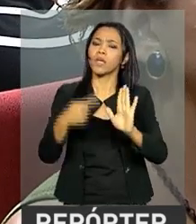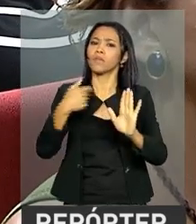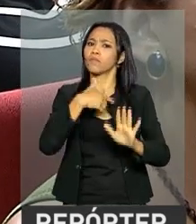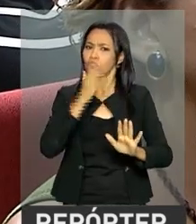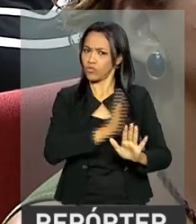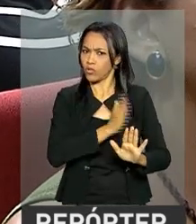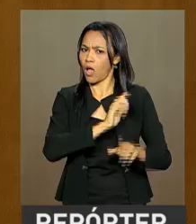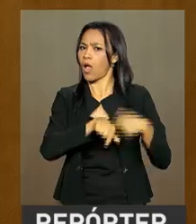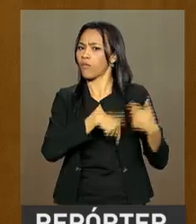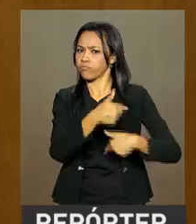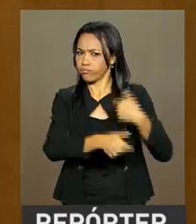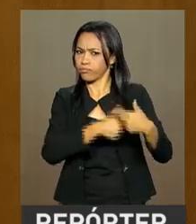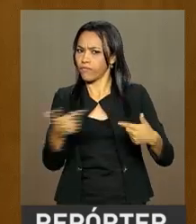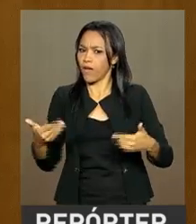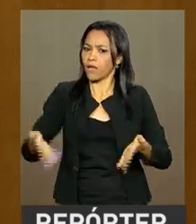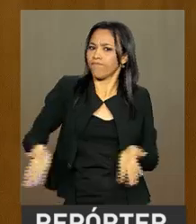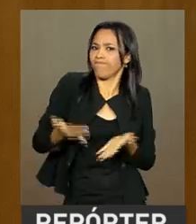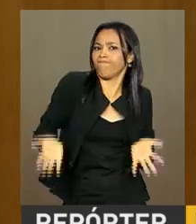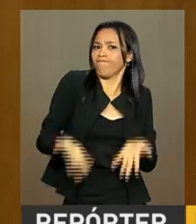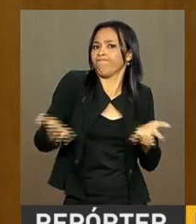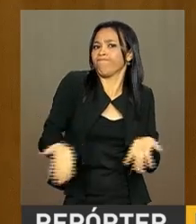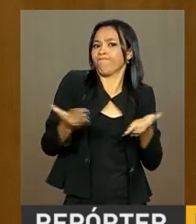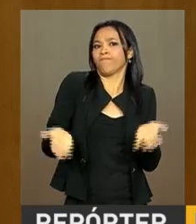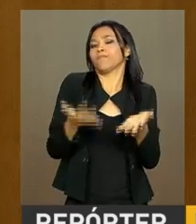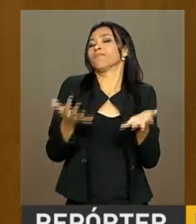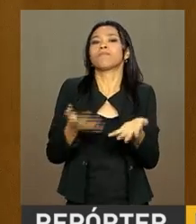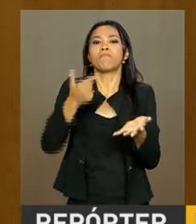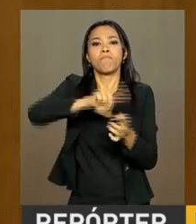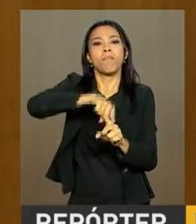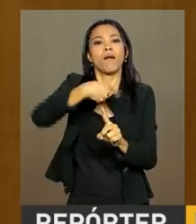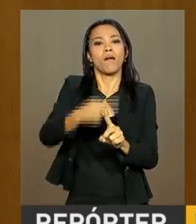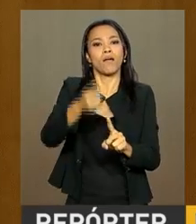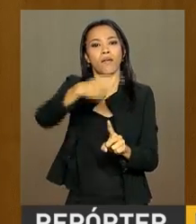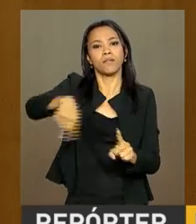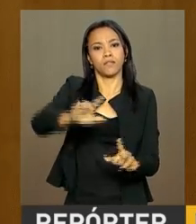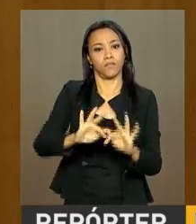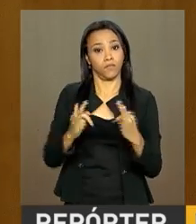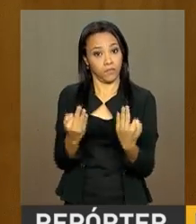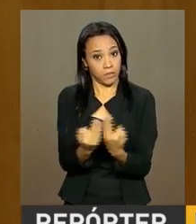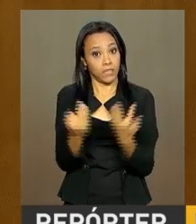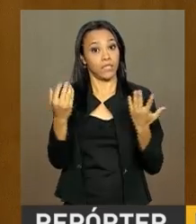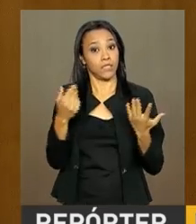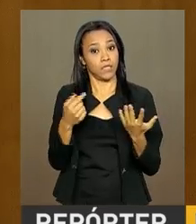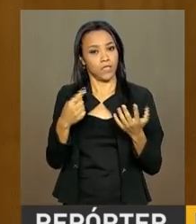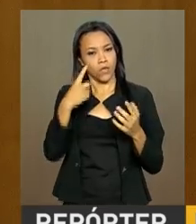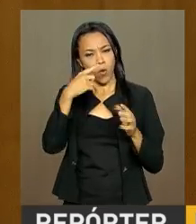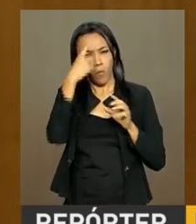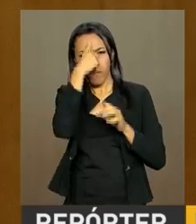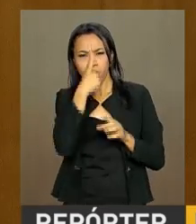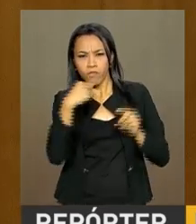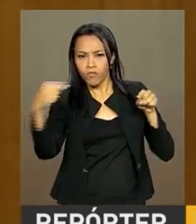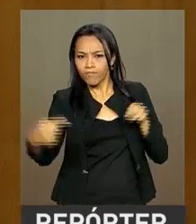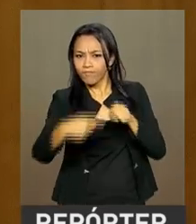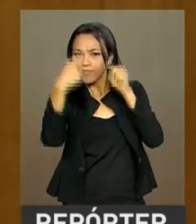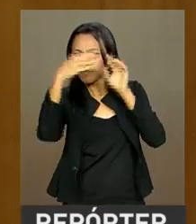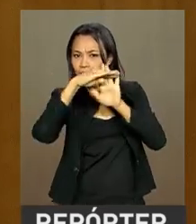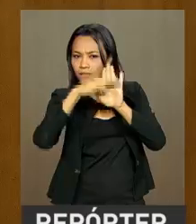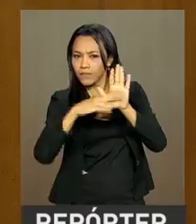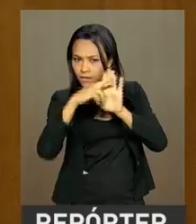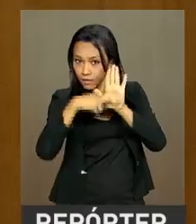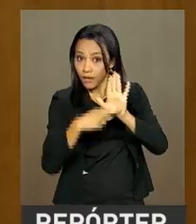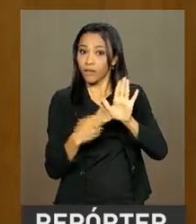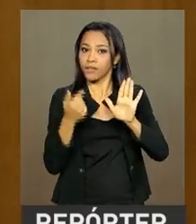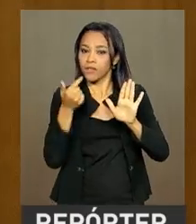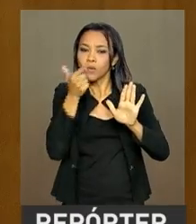já desenvolvidas fomentar para que né mais famílias realmente com esse perfil que o criança feliz tá trazendo